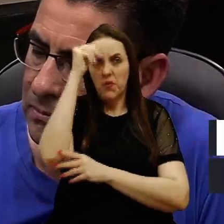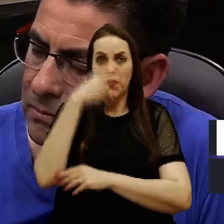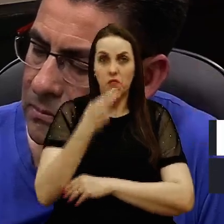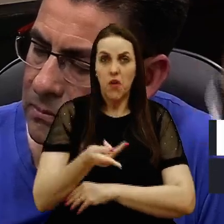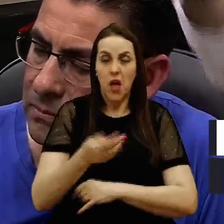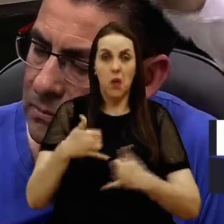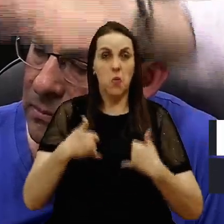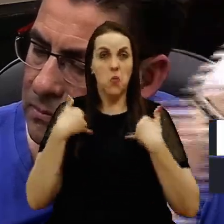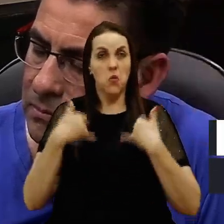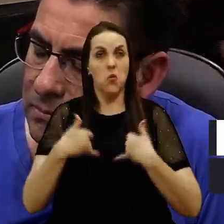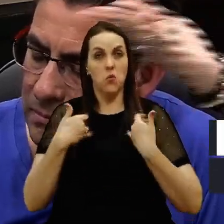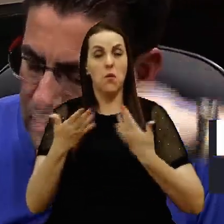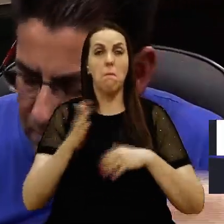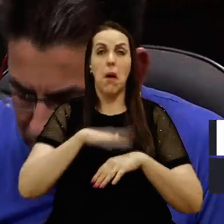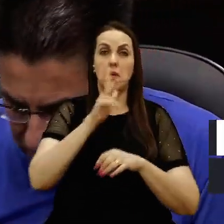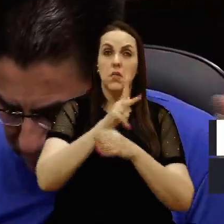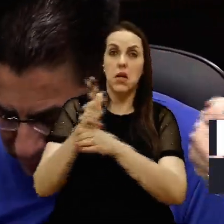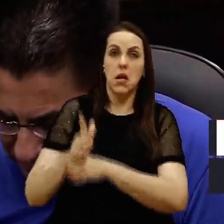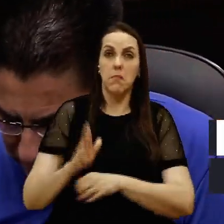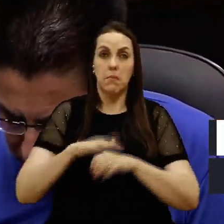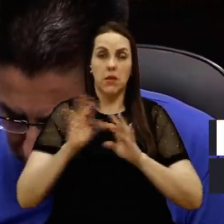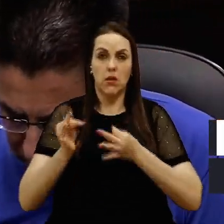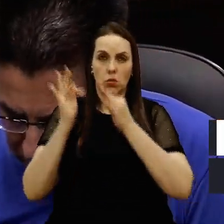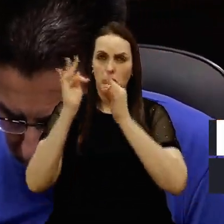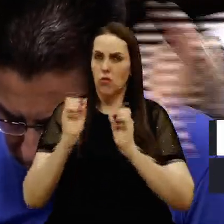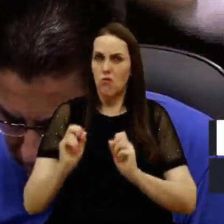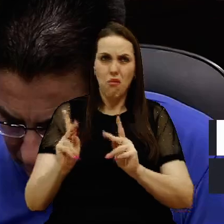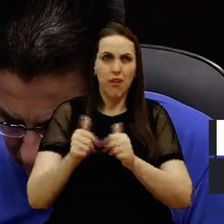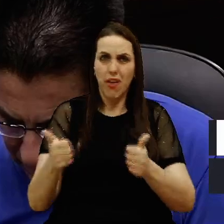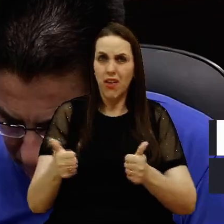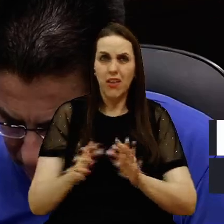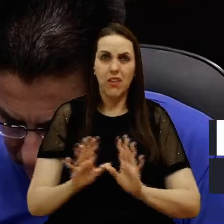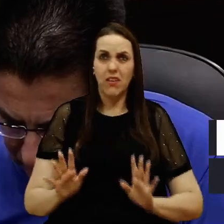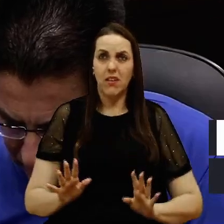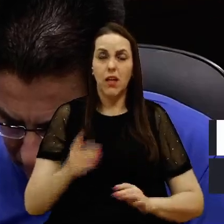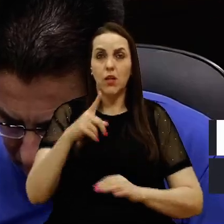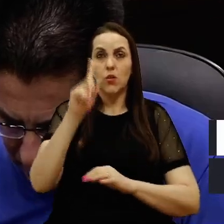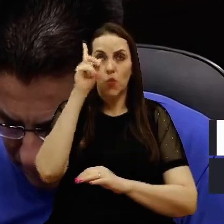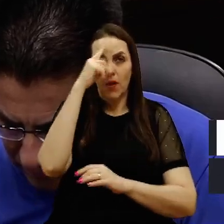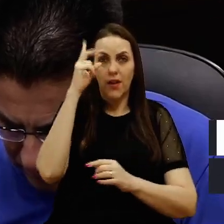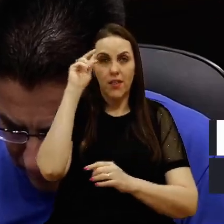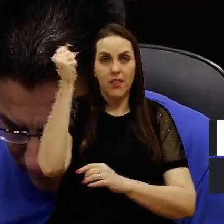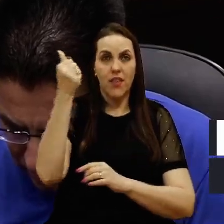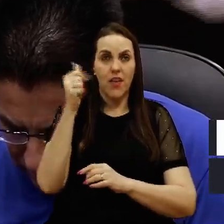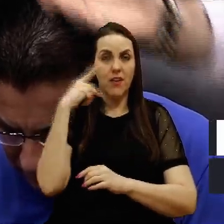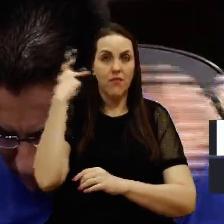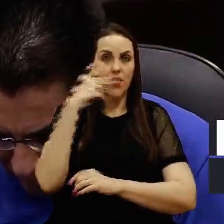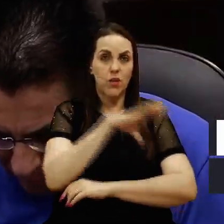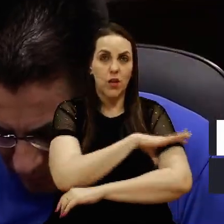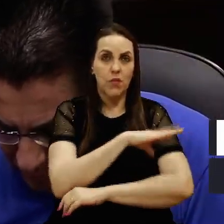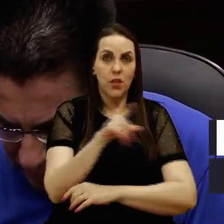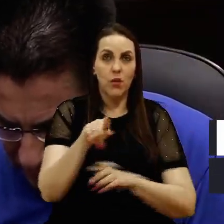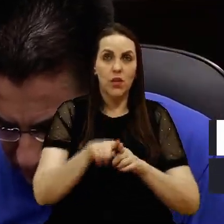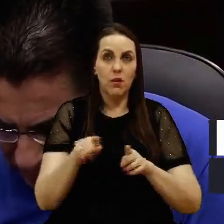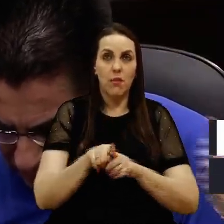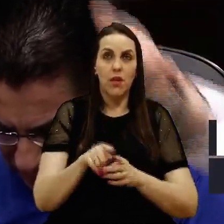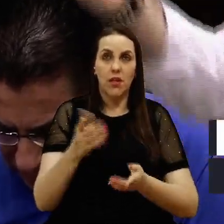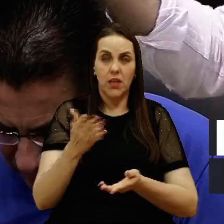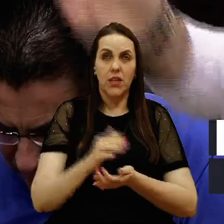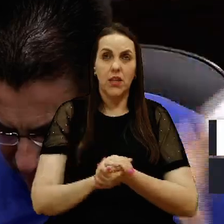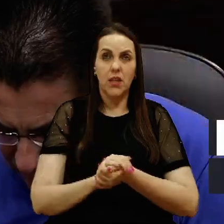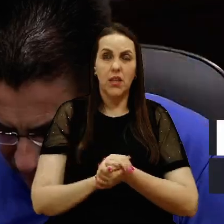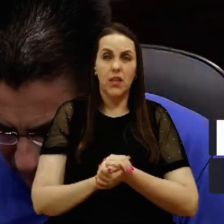se orgulha de falar, vamos botar mais câmera, mais tecnologia e beleza. Né? Ou a sua ideia, né, vereador capitão, do Smart Caxias lá, o